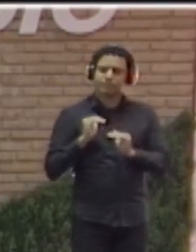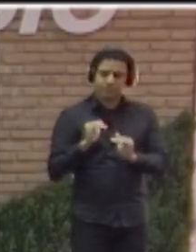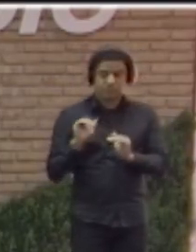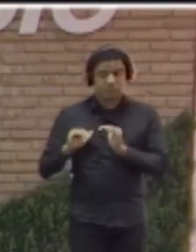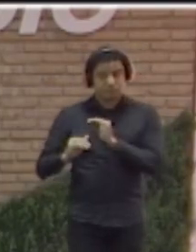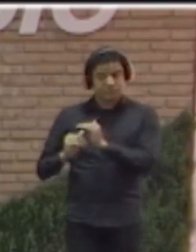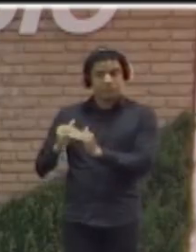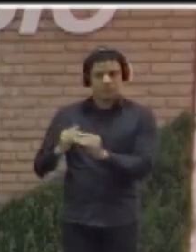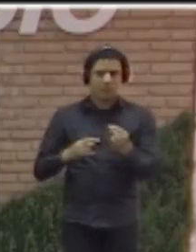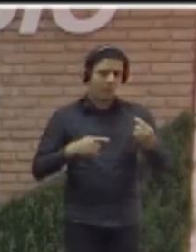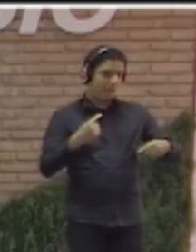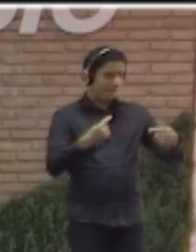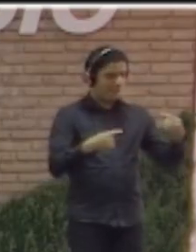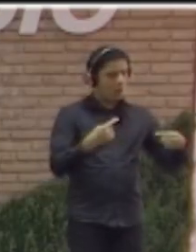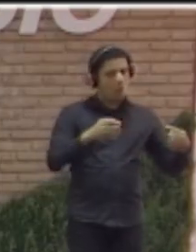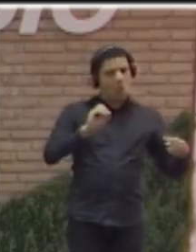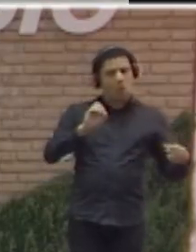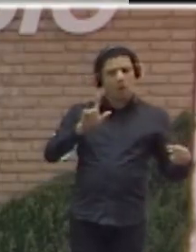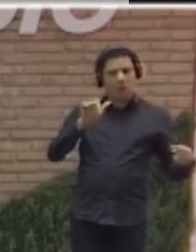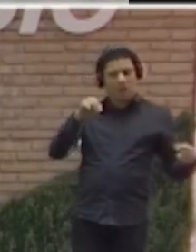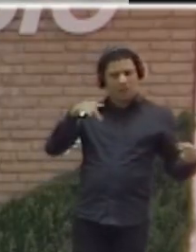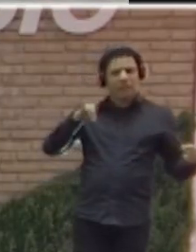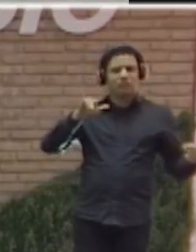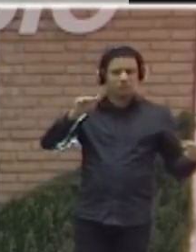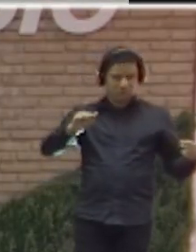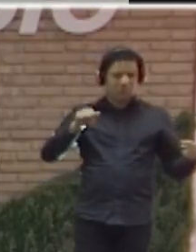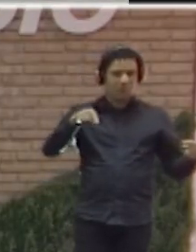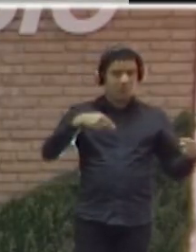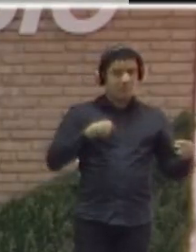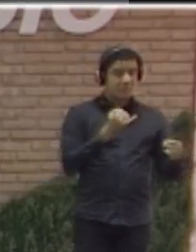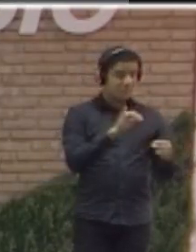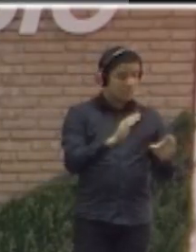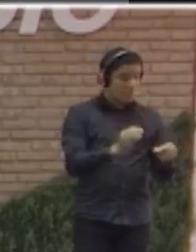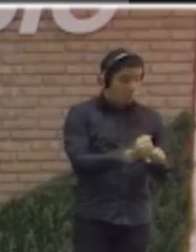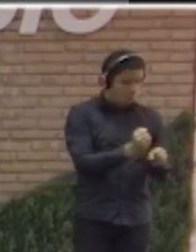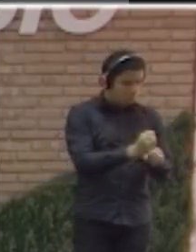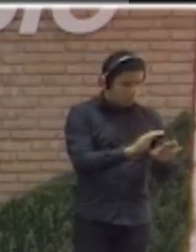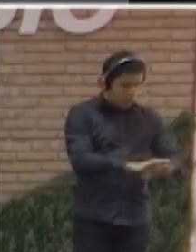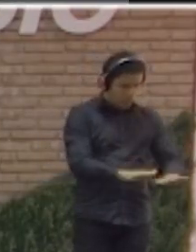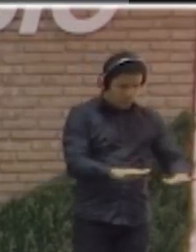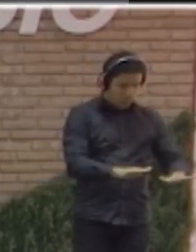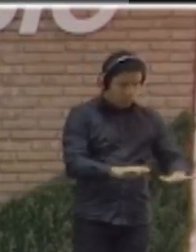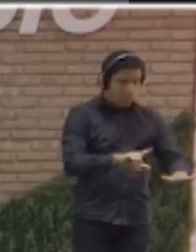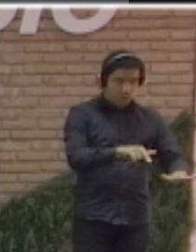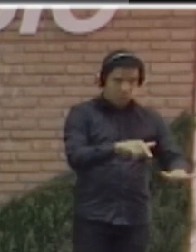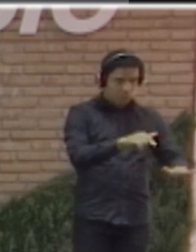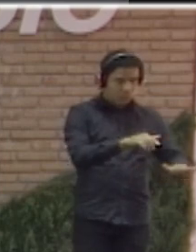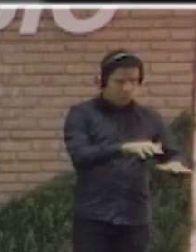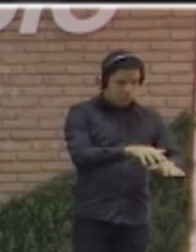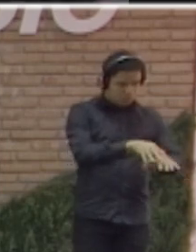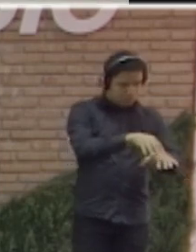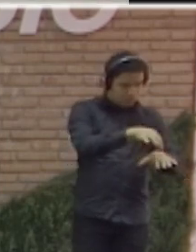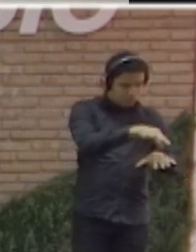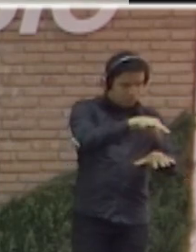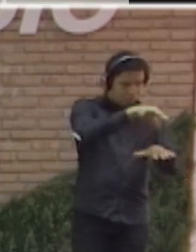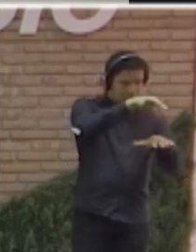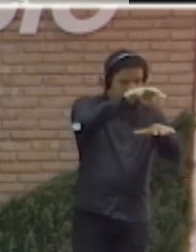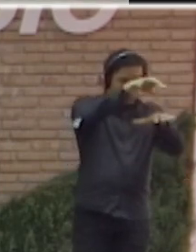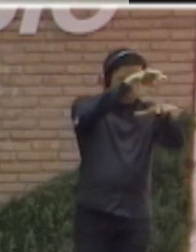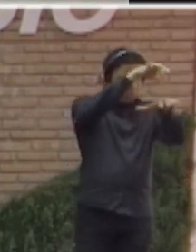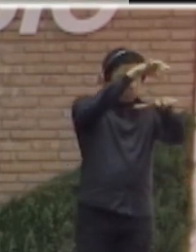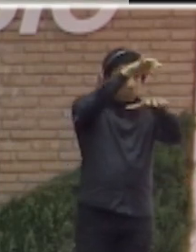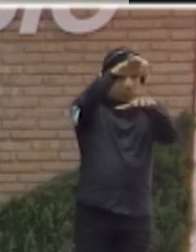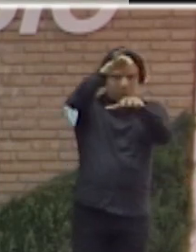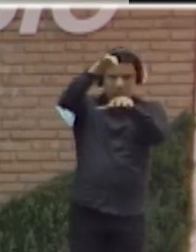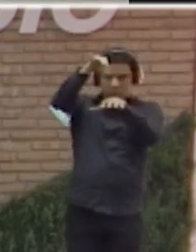discutindo com a Rolândia e eles falaram, e se a gente construísse isso no chão e depois a erguêssemos? Não foi tão simples assim,